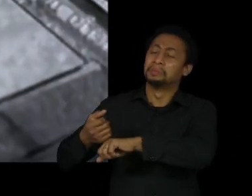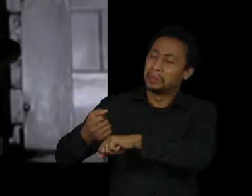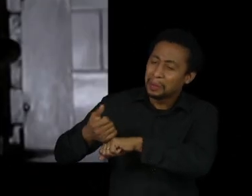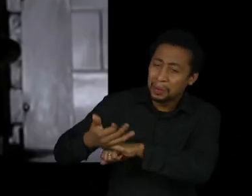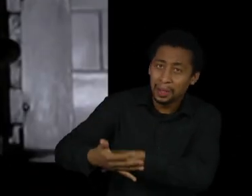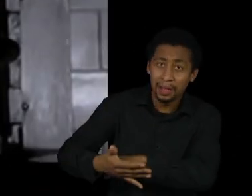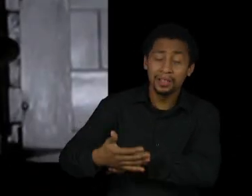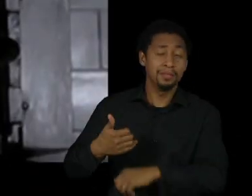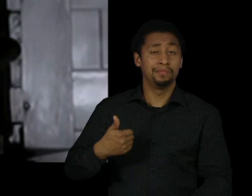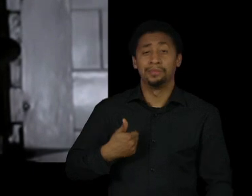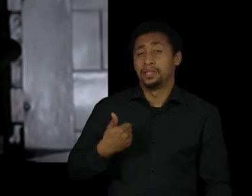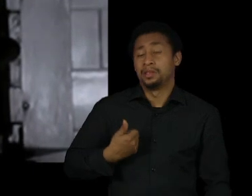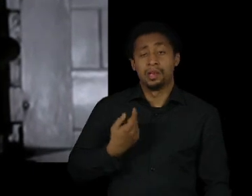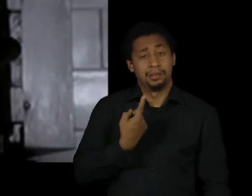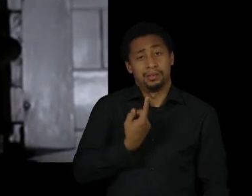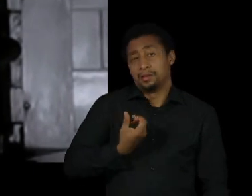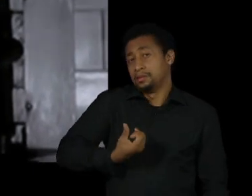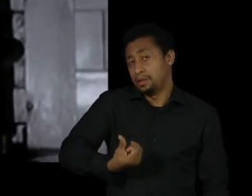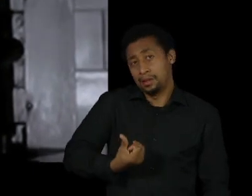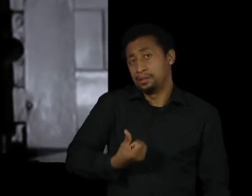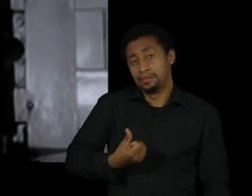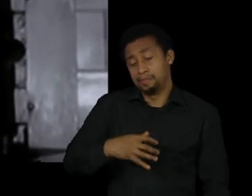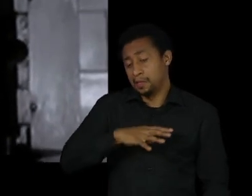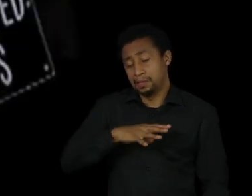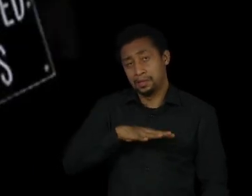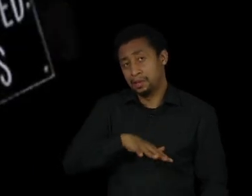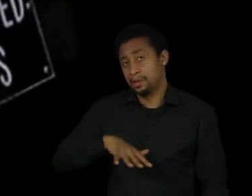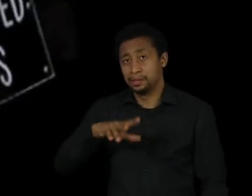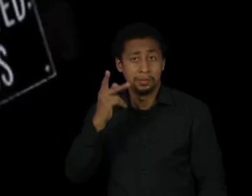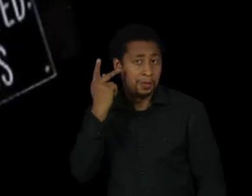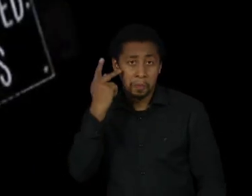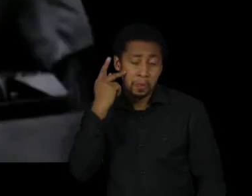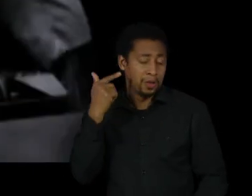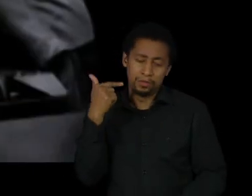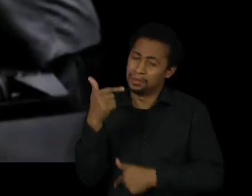Paulo. Eu continuei na Escola de Direito, continuei no jornal. Depois,